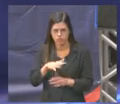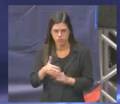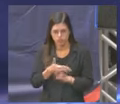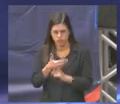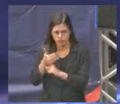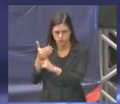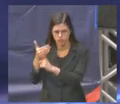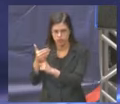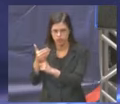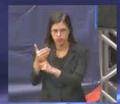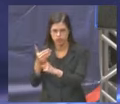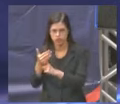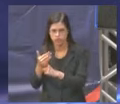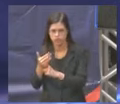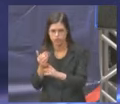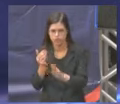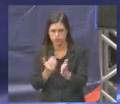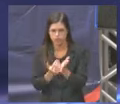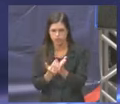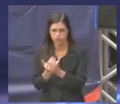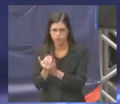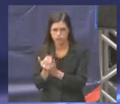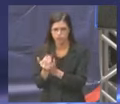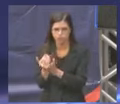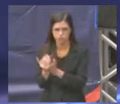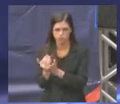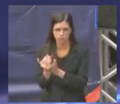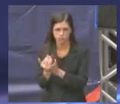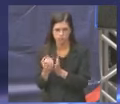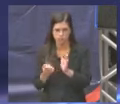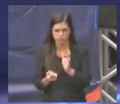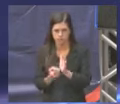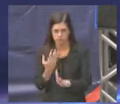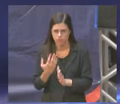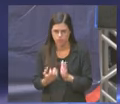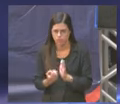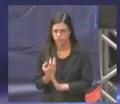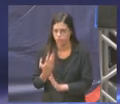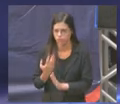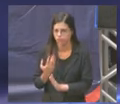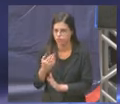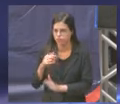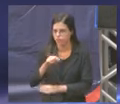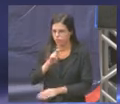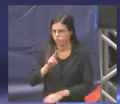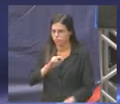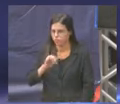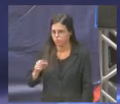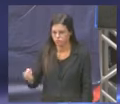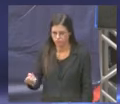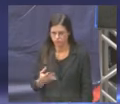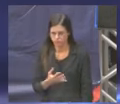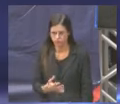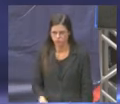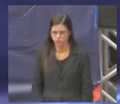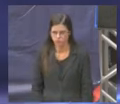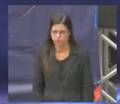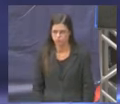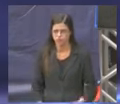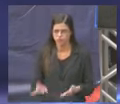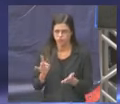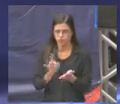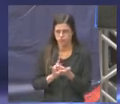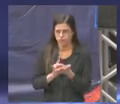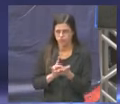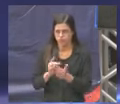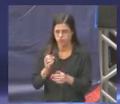Tá? Começando aí pela produtividade através de inovação. Okay? A verdade é que, nos